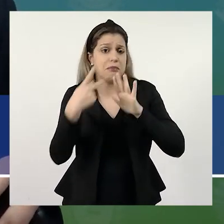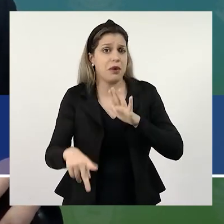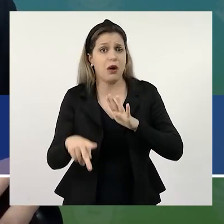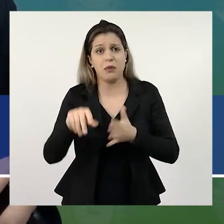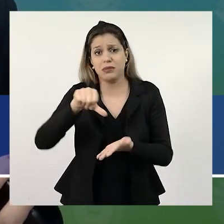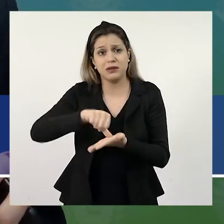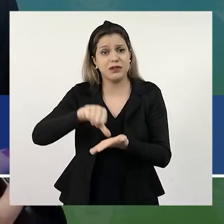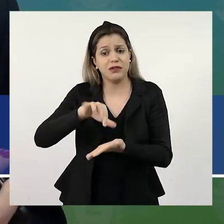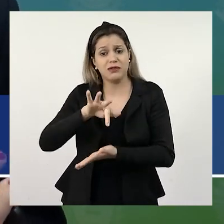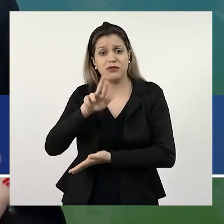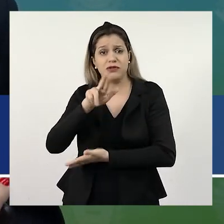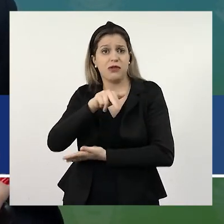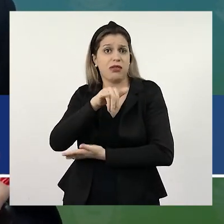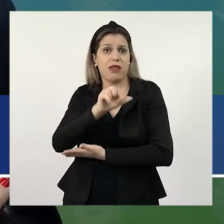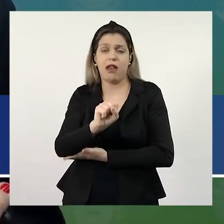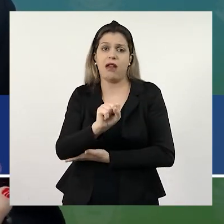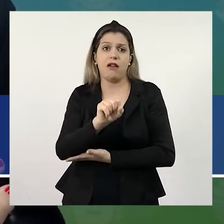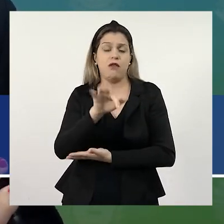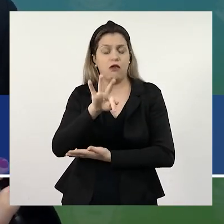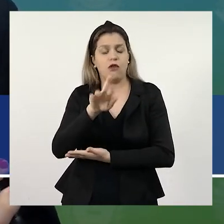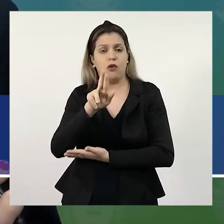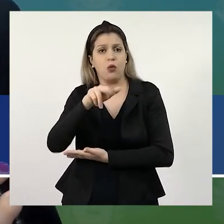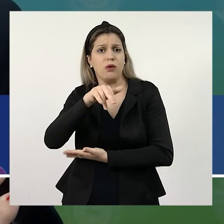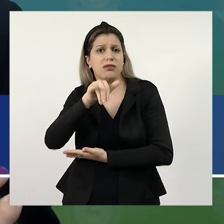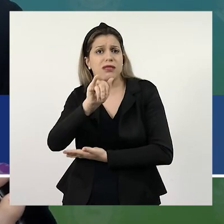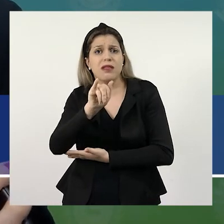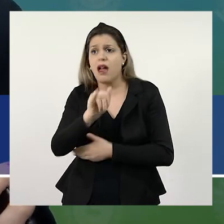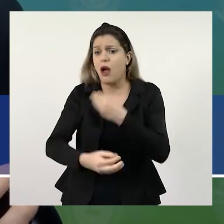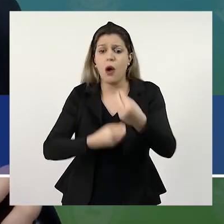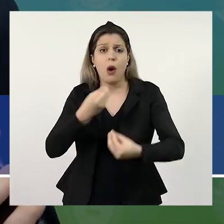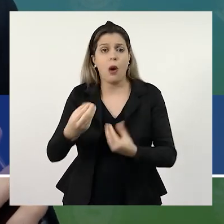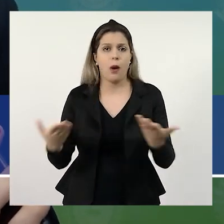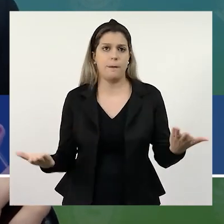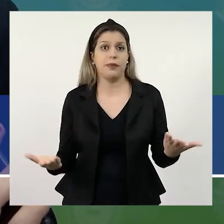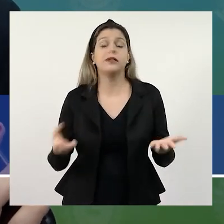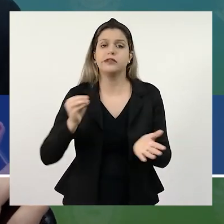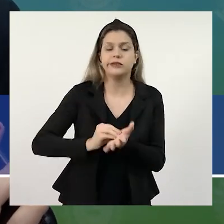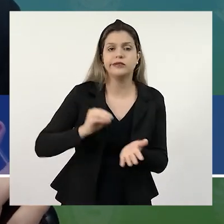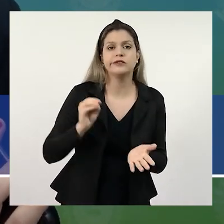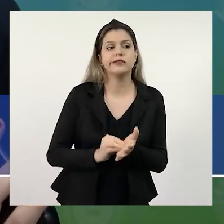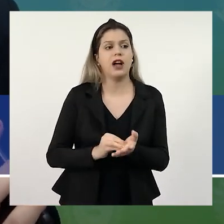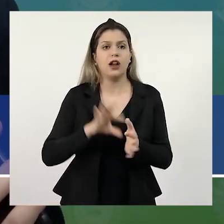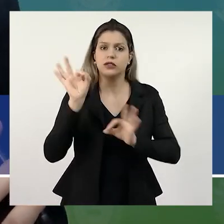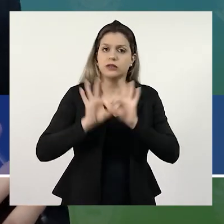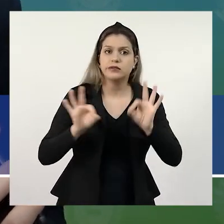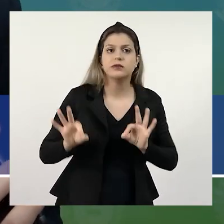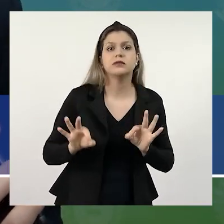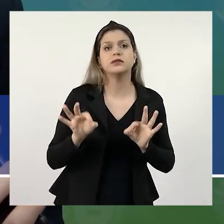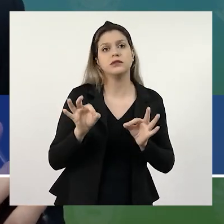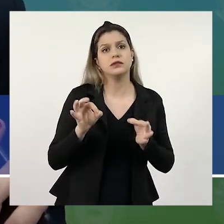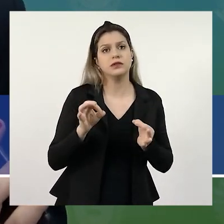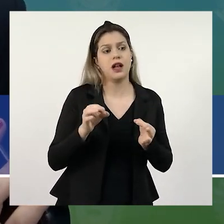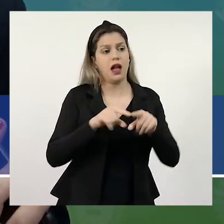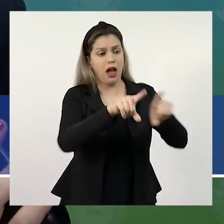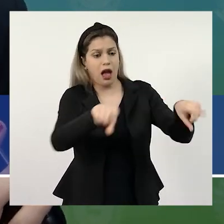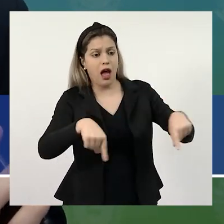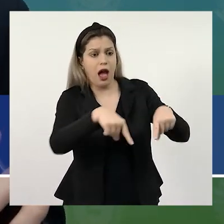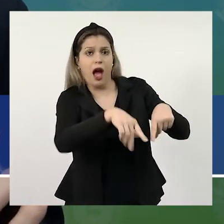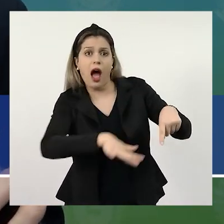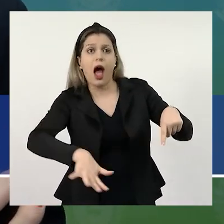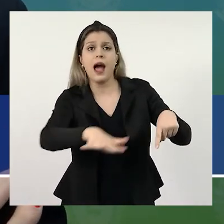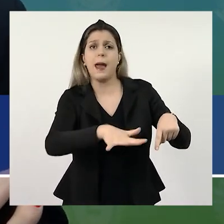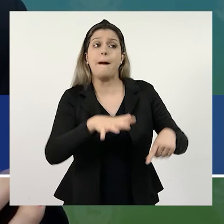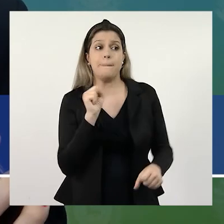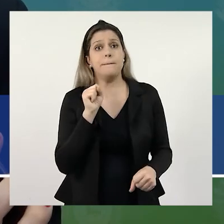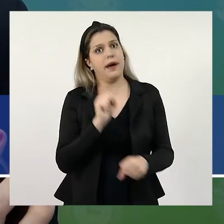está mais procedendo os encaminhamentos para a demarcação dessas áreas. Está tudo parado, até uma política do